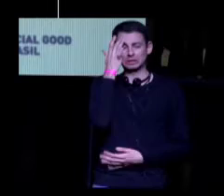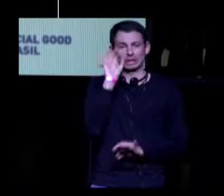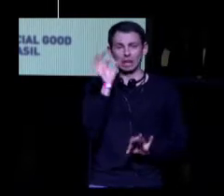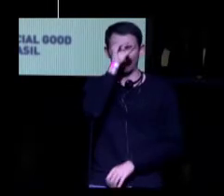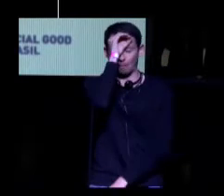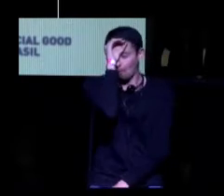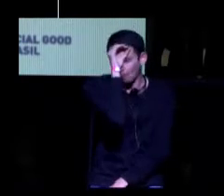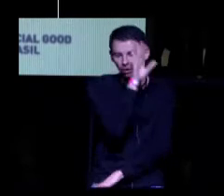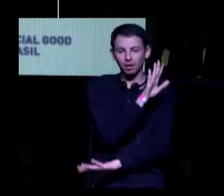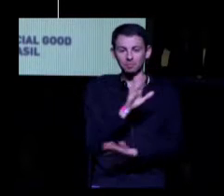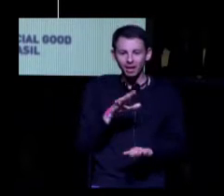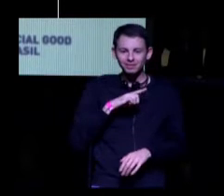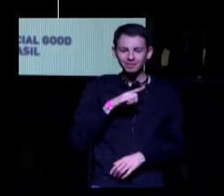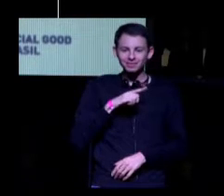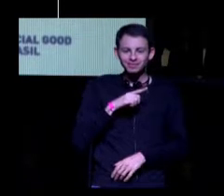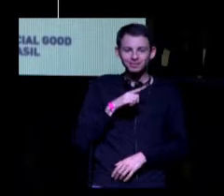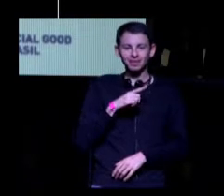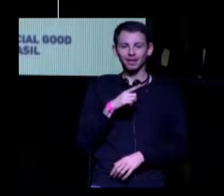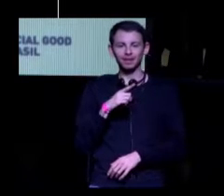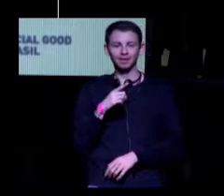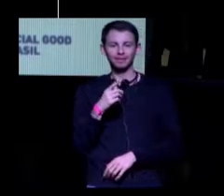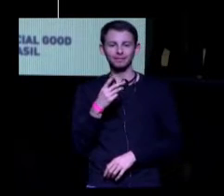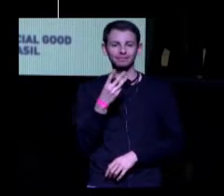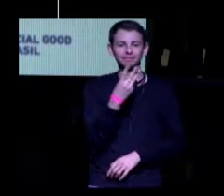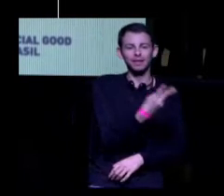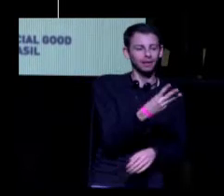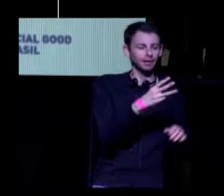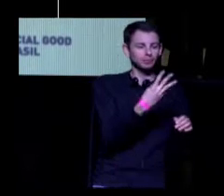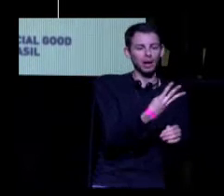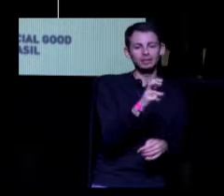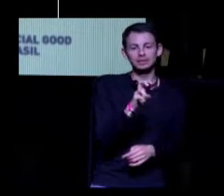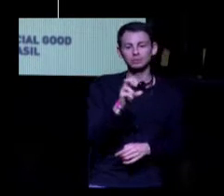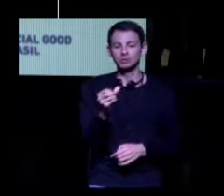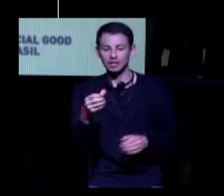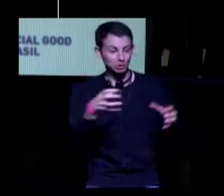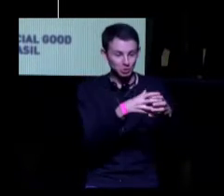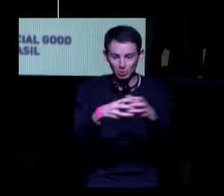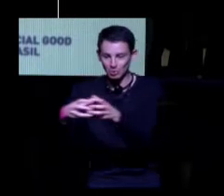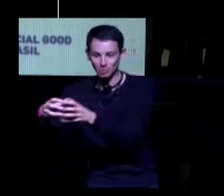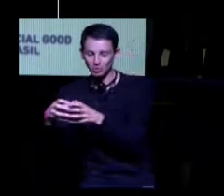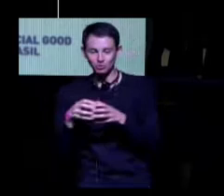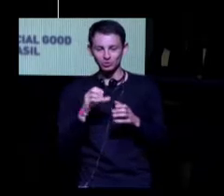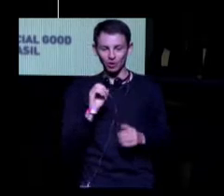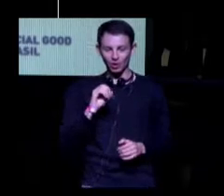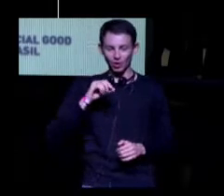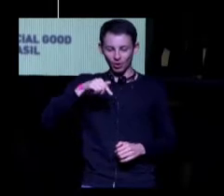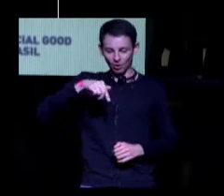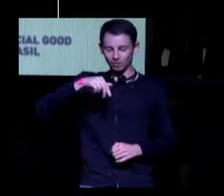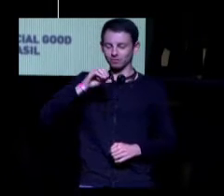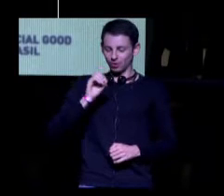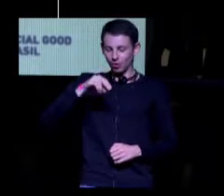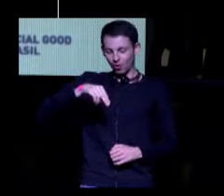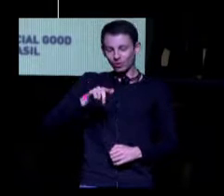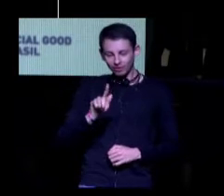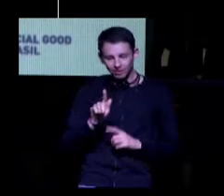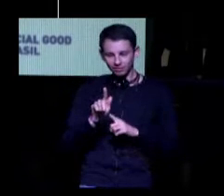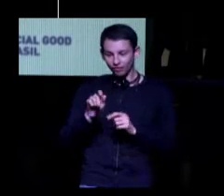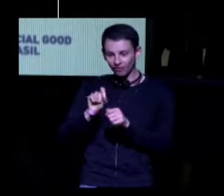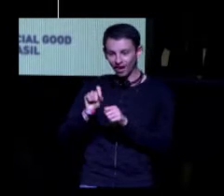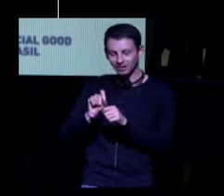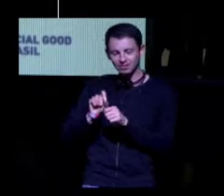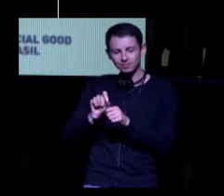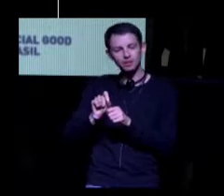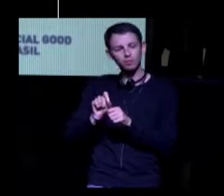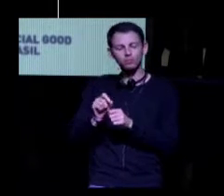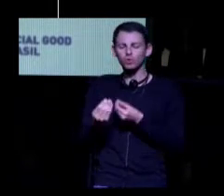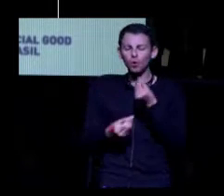mas existem esses 3, 4, 5, 6 coletivos, iniciativas, empresas, ONGs, que estão fazendo. E um jeito que eu tenho de